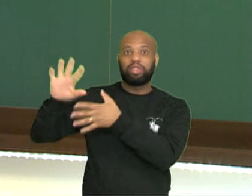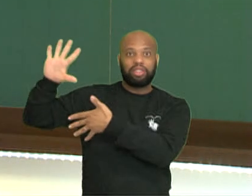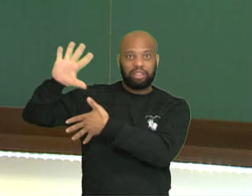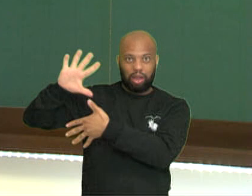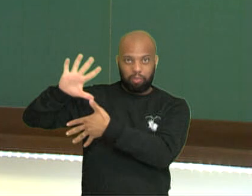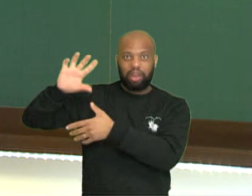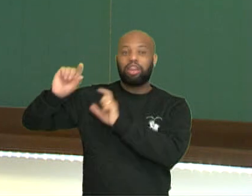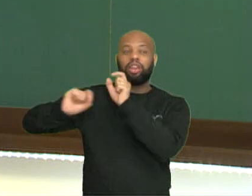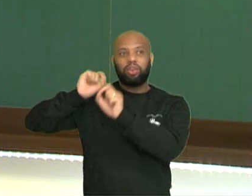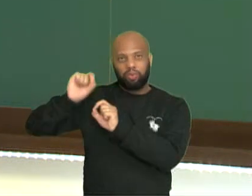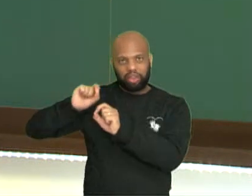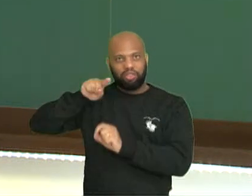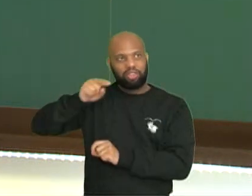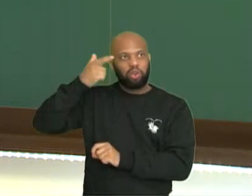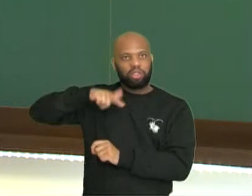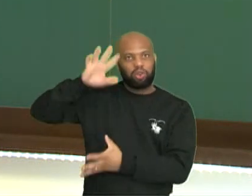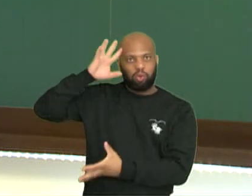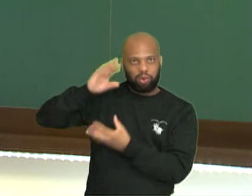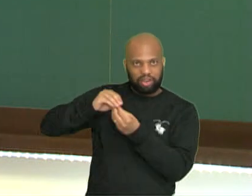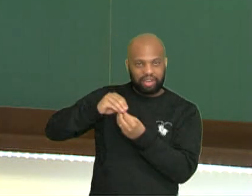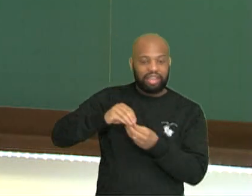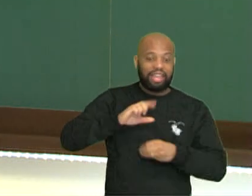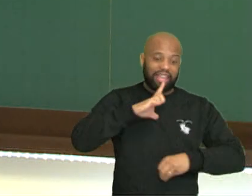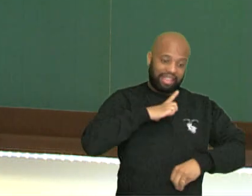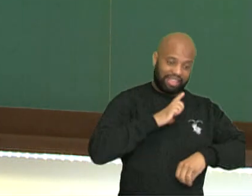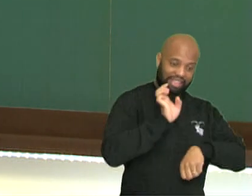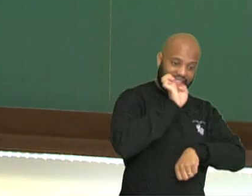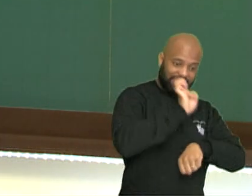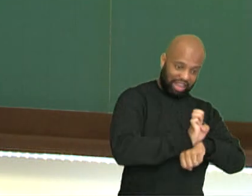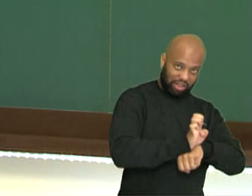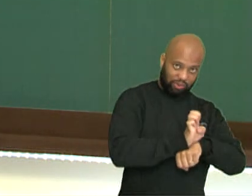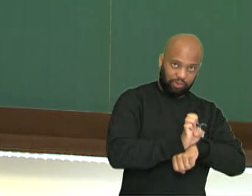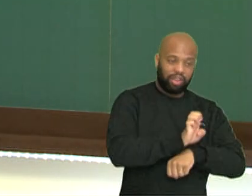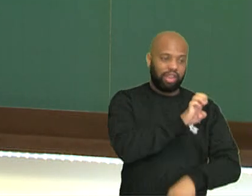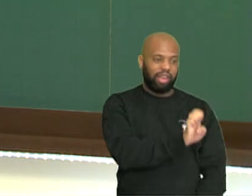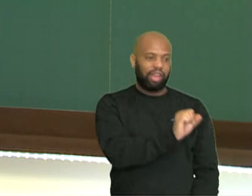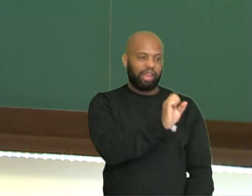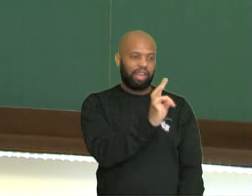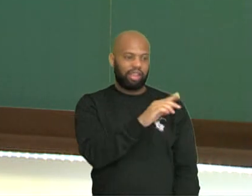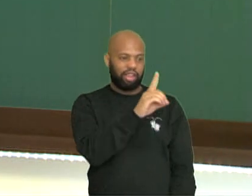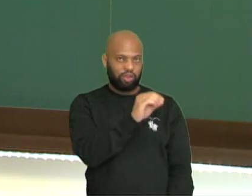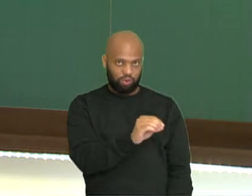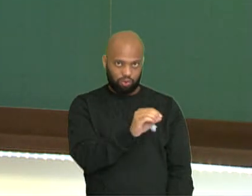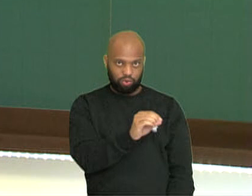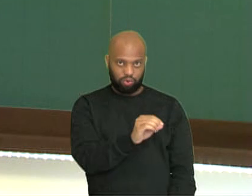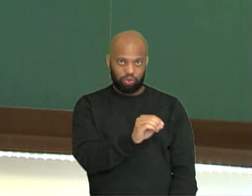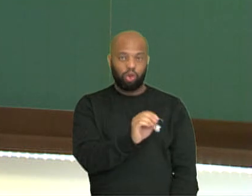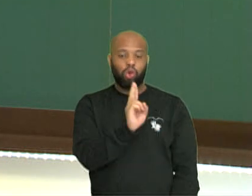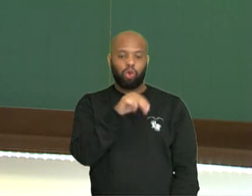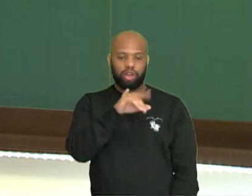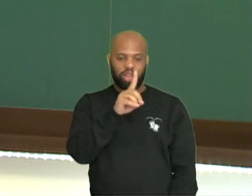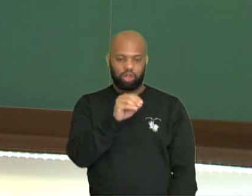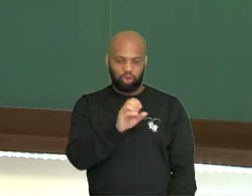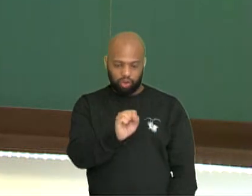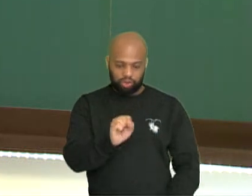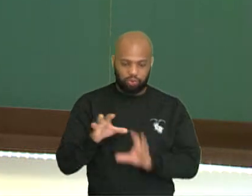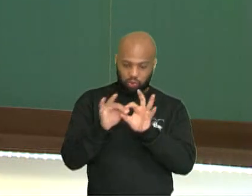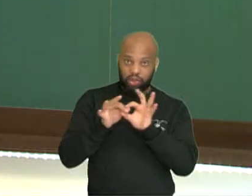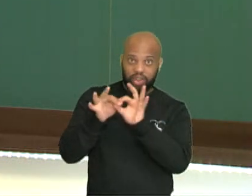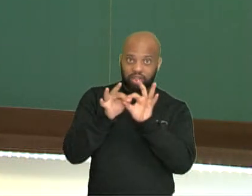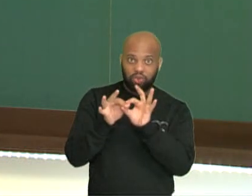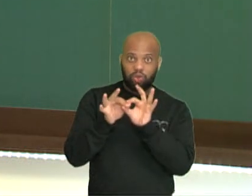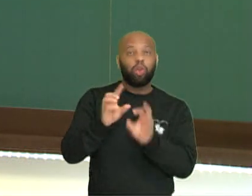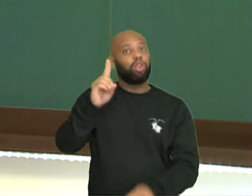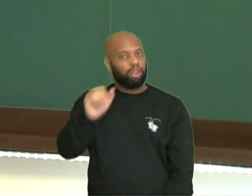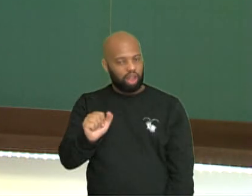tem uma compreensão que a palavra Estados Unidos dá uma noção de divisão da unidade territorial, onde